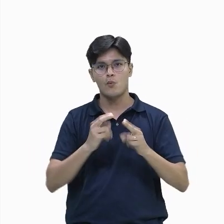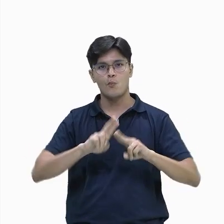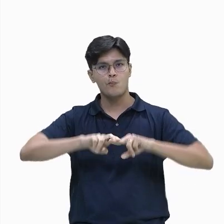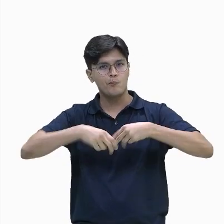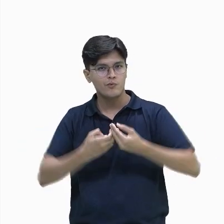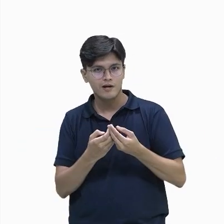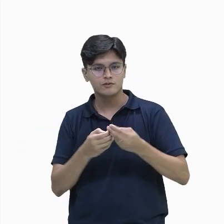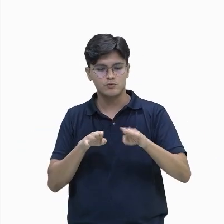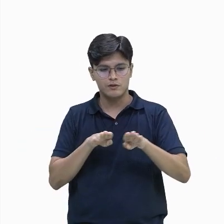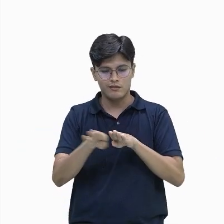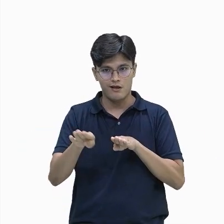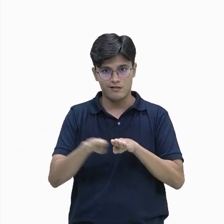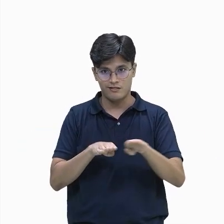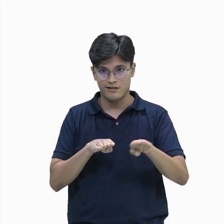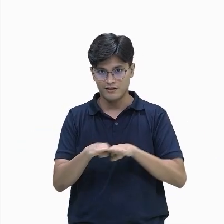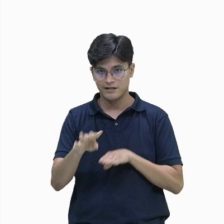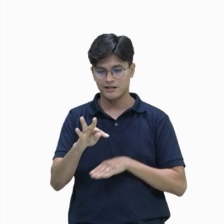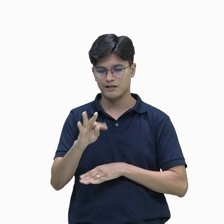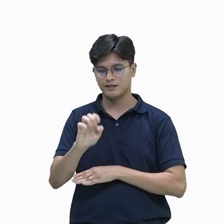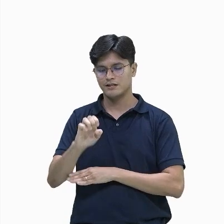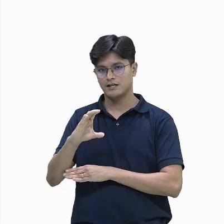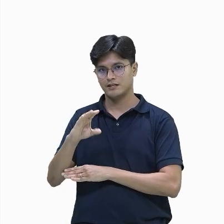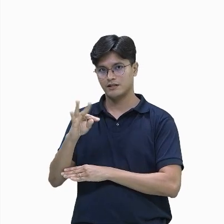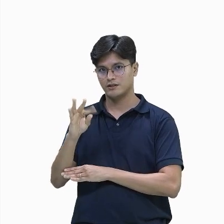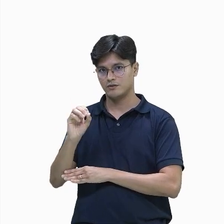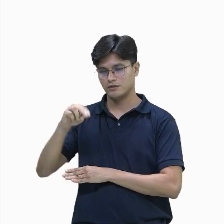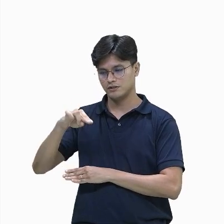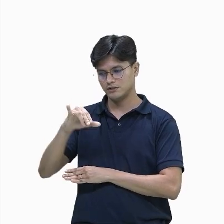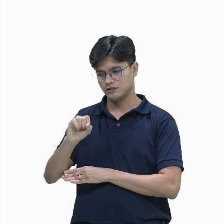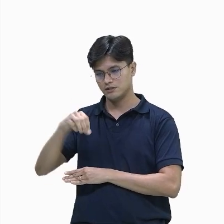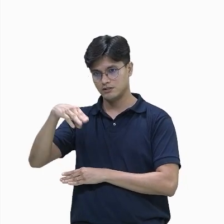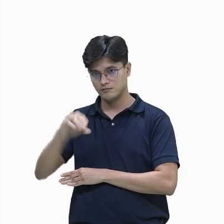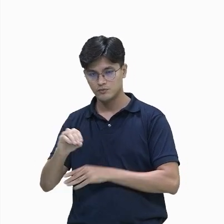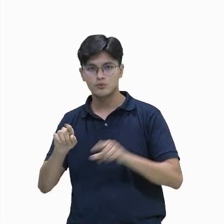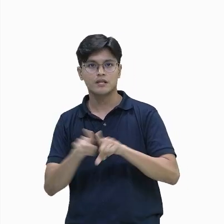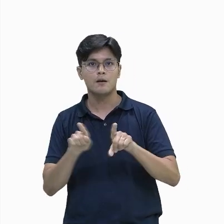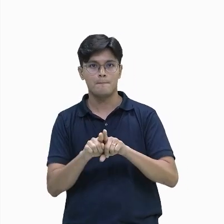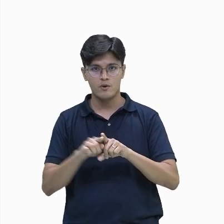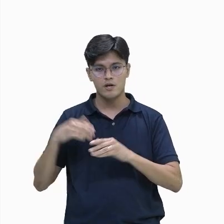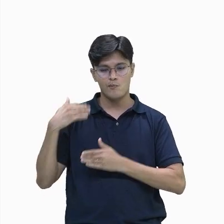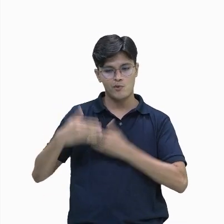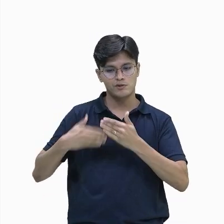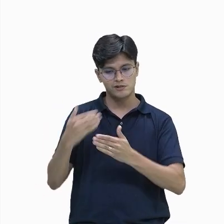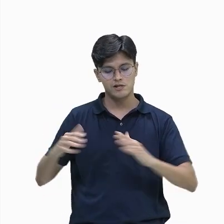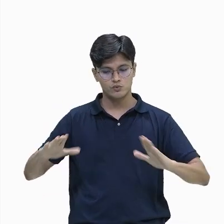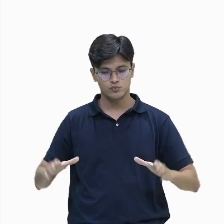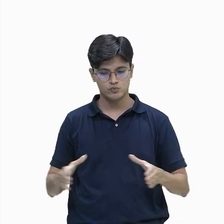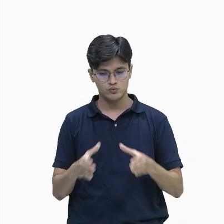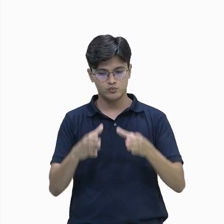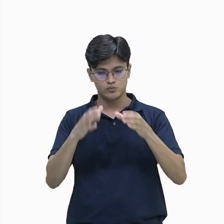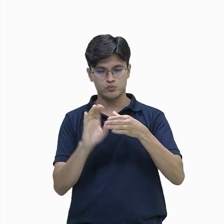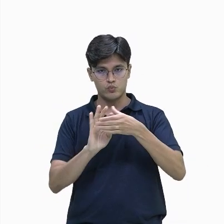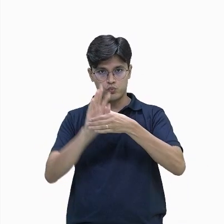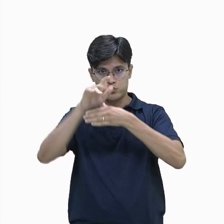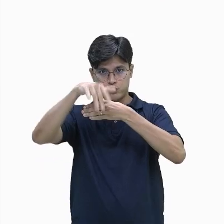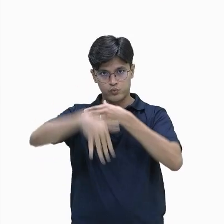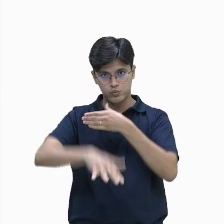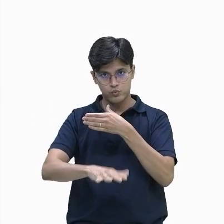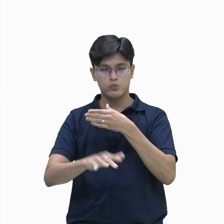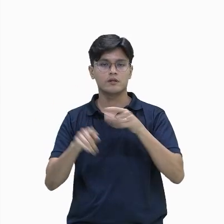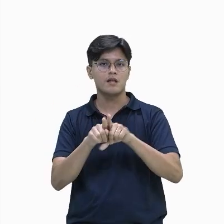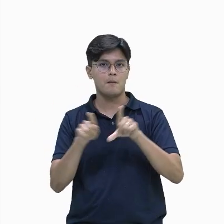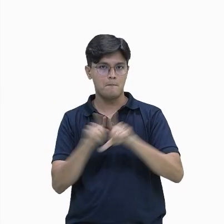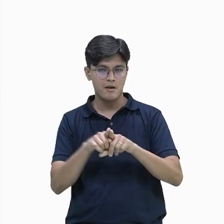tectônicas. Além disso, o vulcanismo também, que altera o relevo por conta, ainda mais quando ele entra em